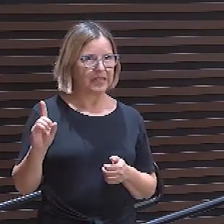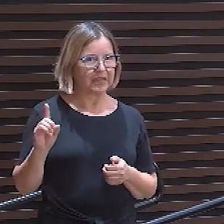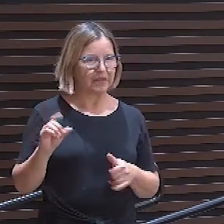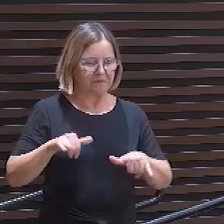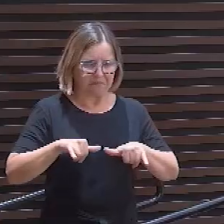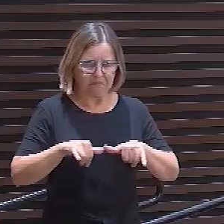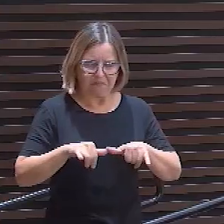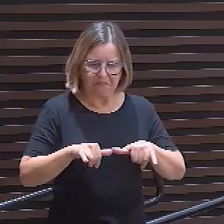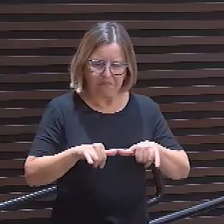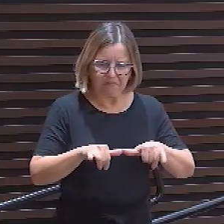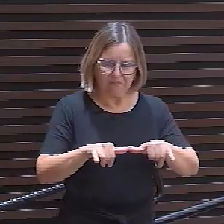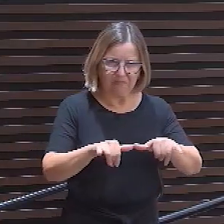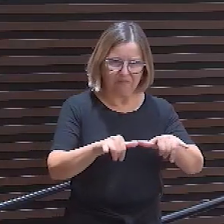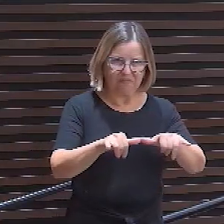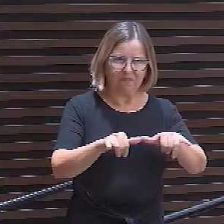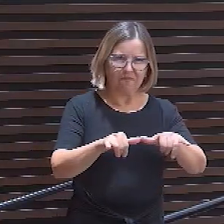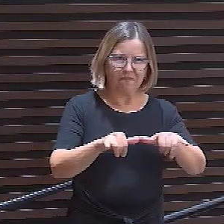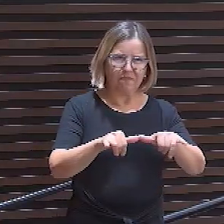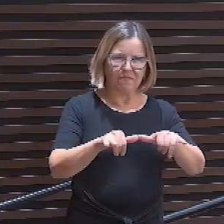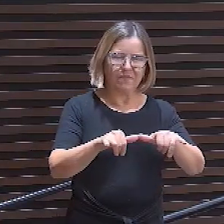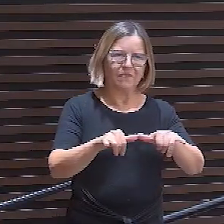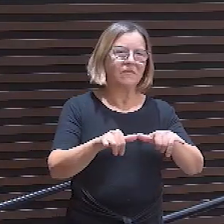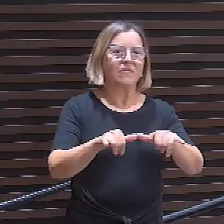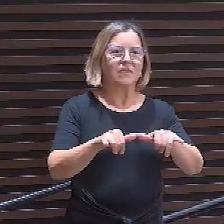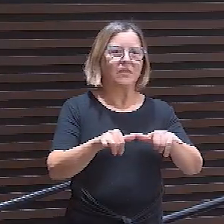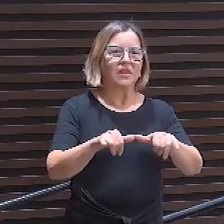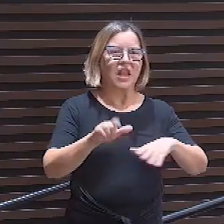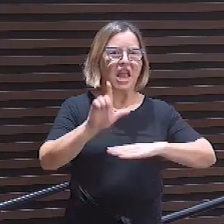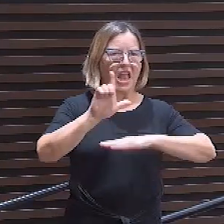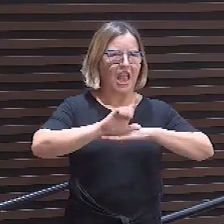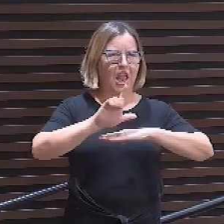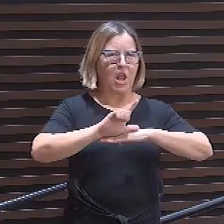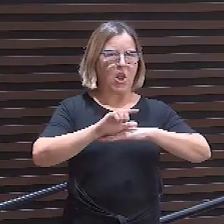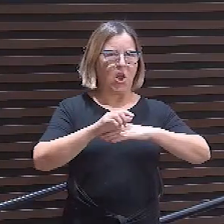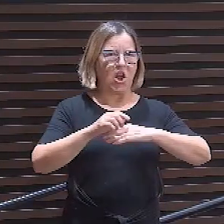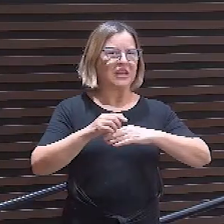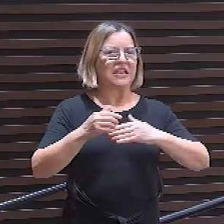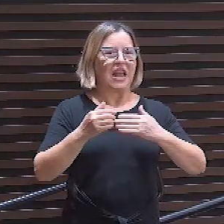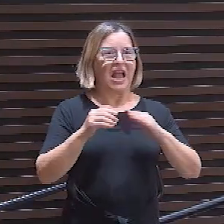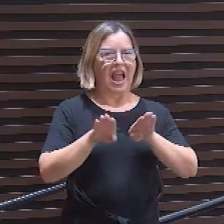supermercados e comércio aberto no domingo na Inglaterra no tempo dele.